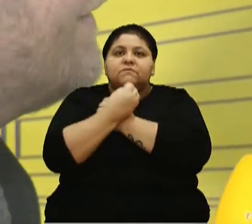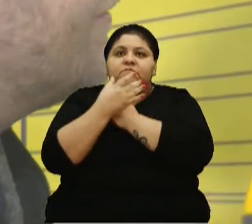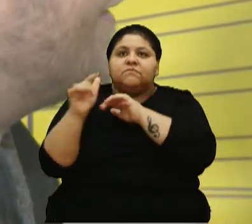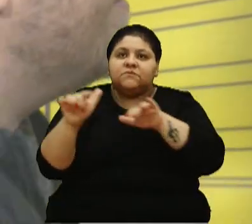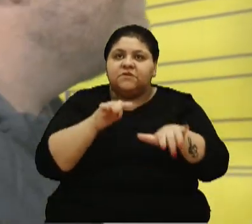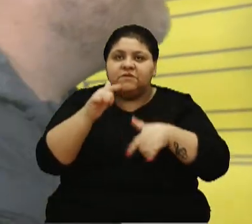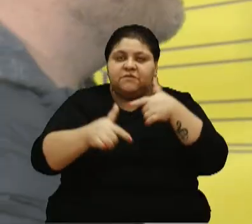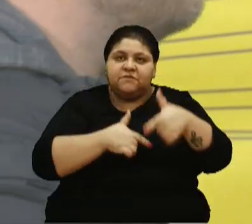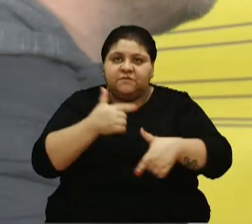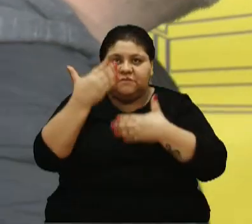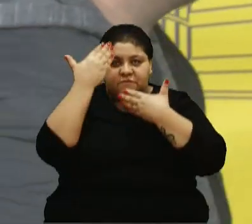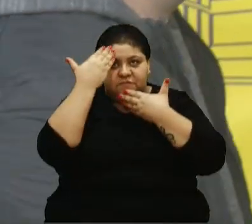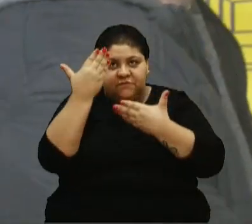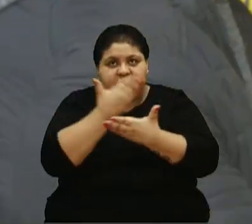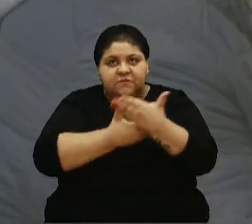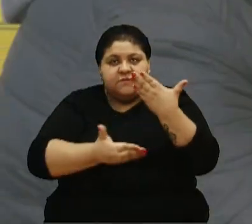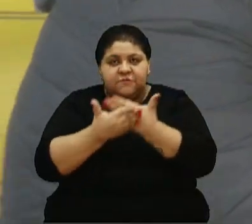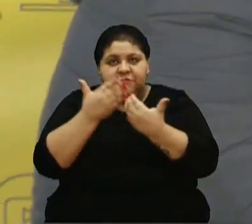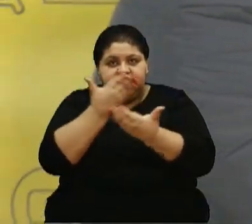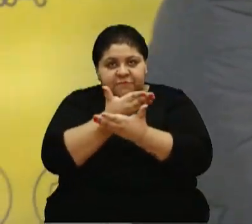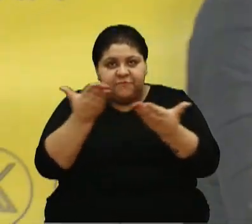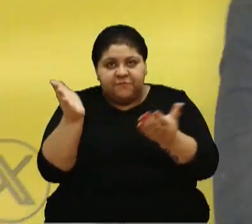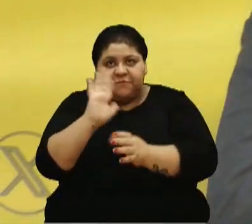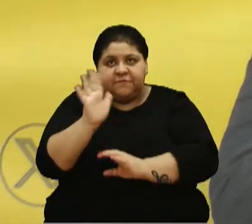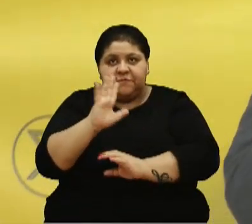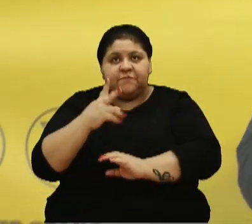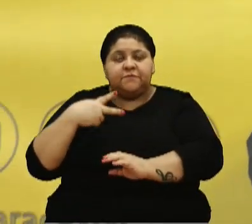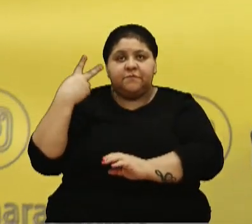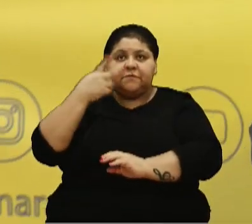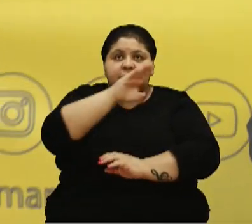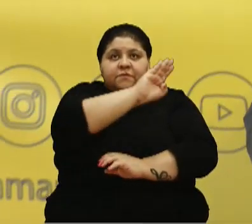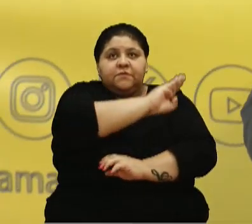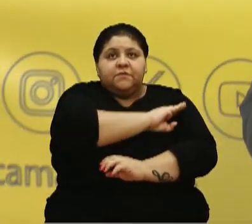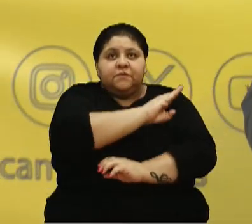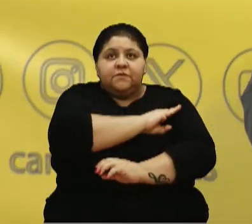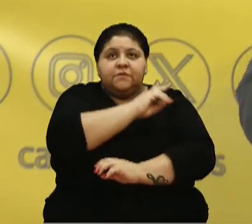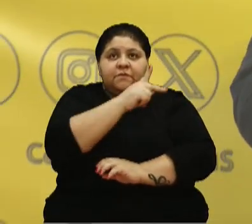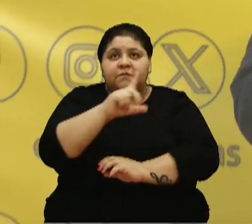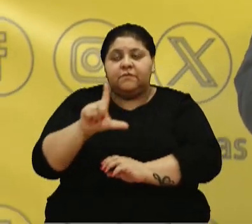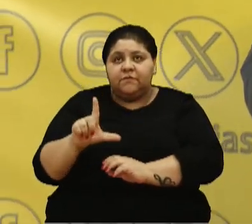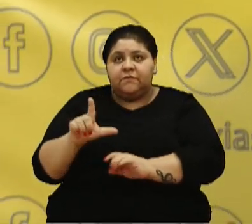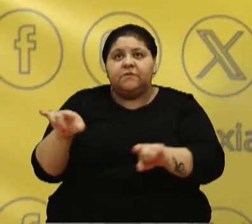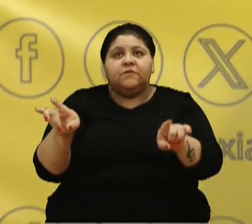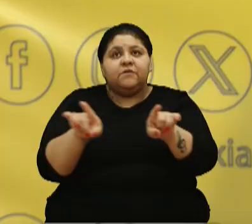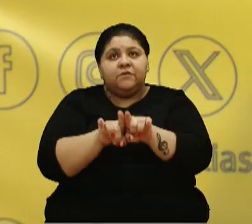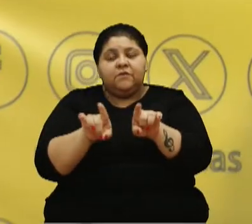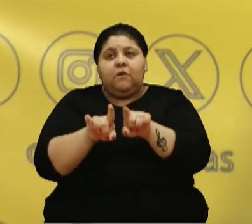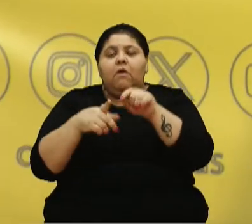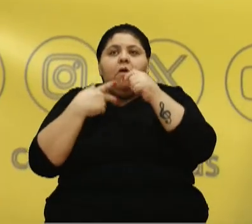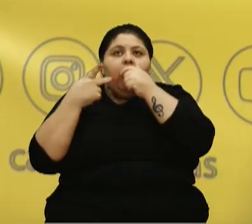de trabalho, obrigado. vereador. Obrigado igualmente a todos vocês. Até mais. Obrigado. Tchau, tchau. Vereador Capitão Ramon, do Partido Liberal, ele que